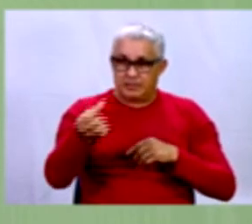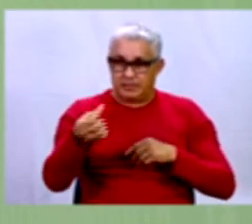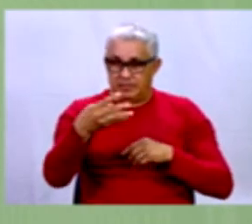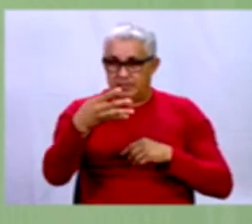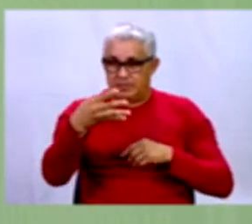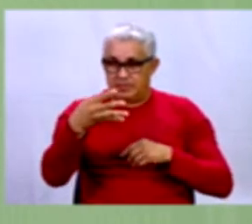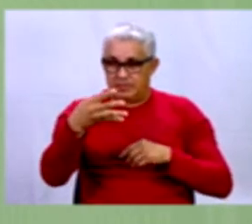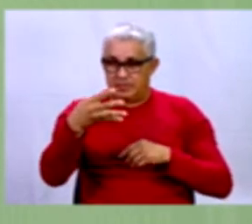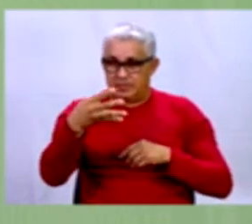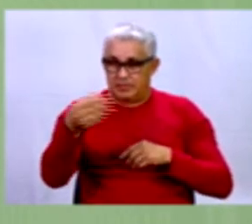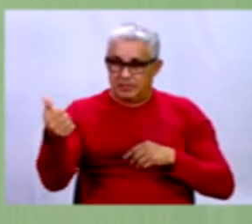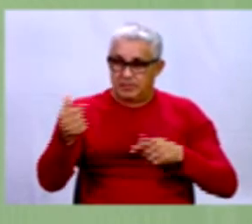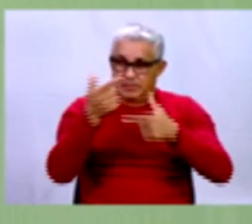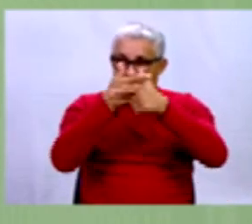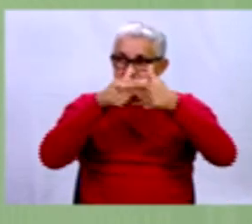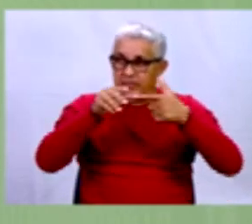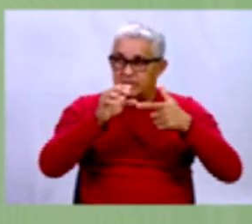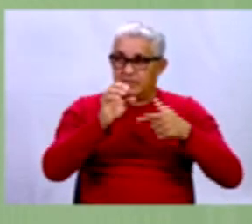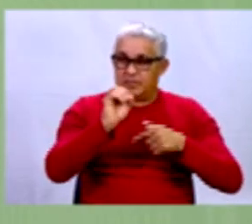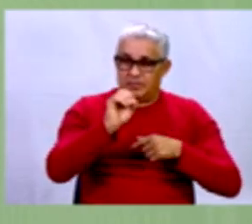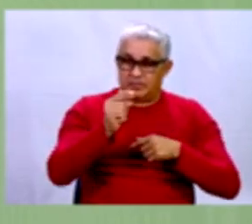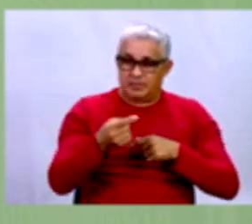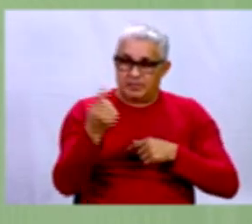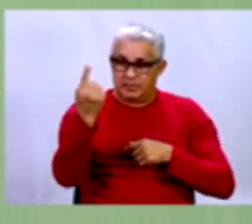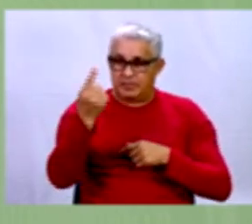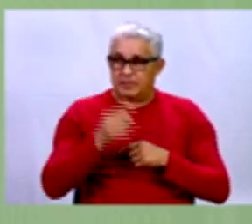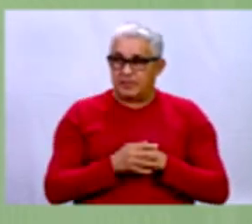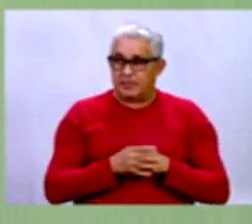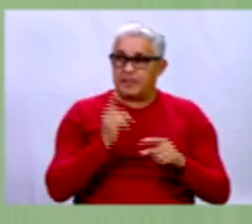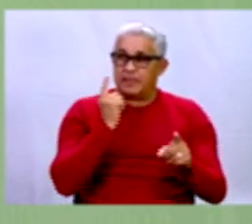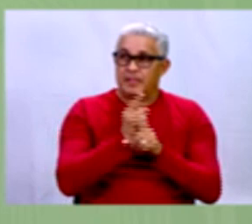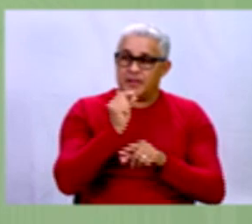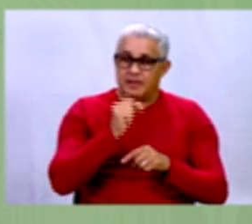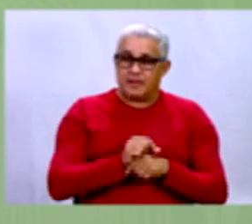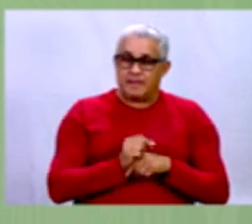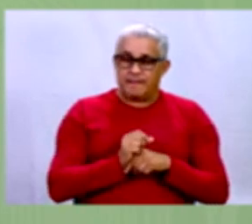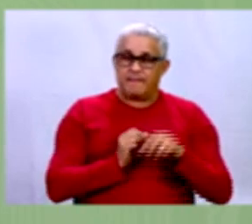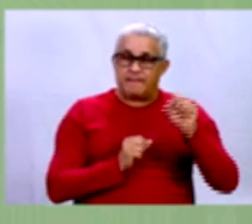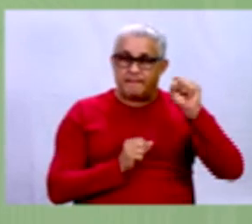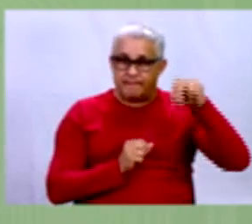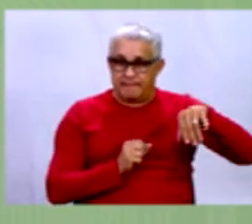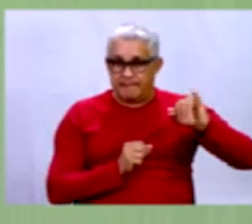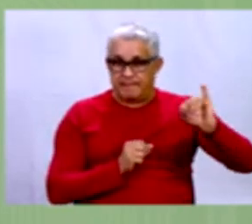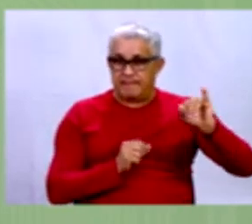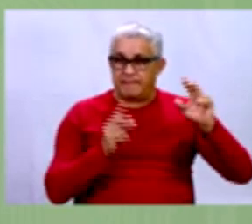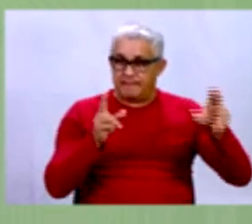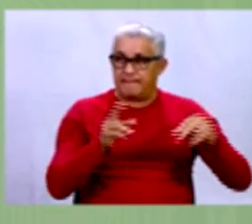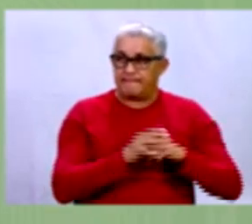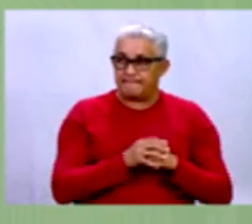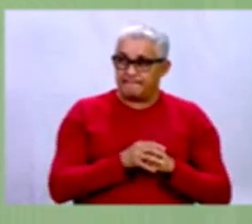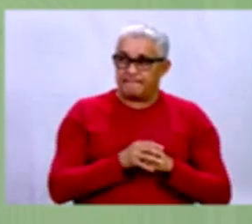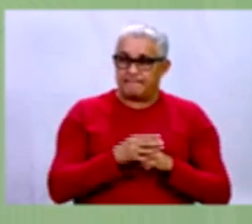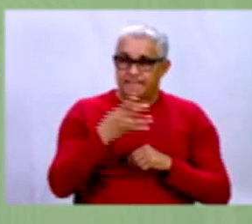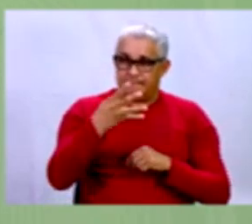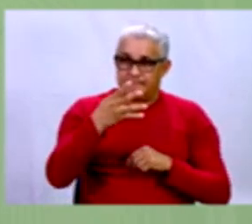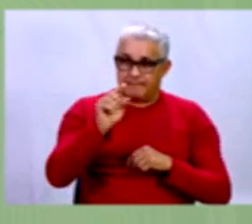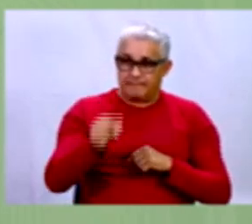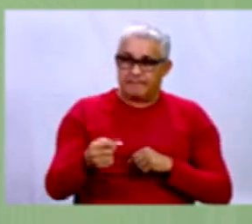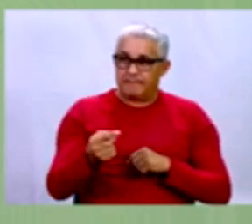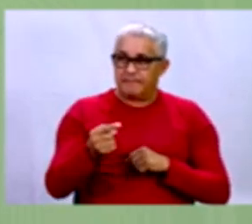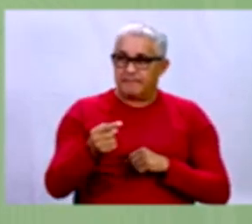0,4641, divididos por 0,1. Então, a gente vai encontrar aqui, o nosso SNI vai ser